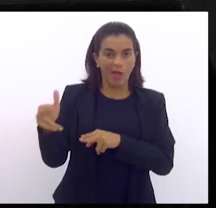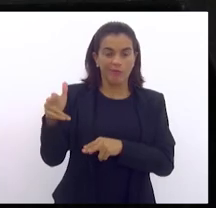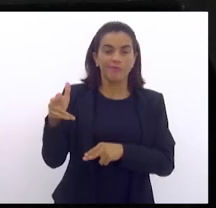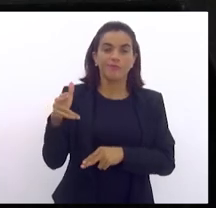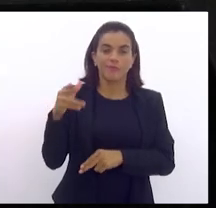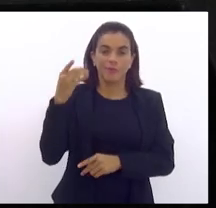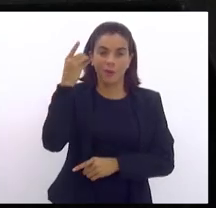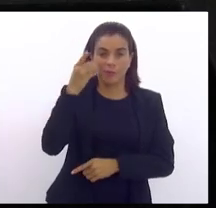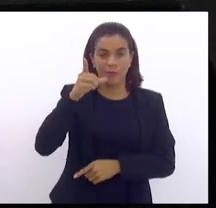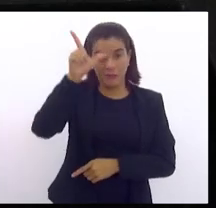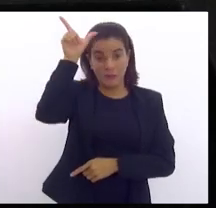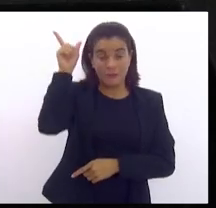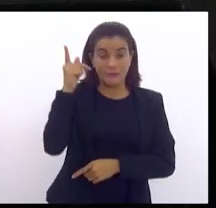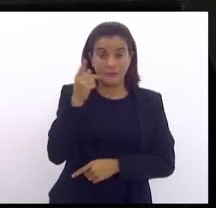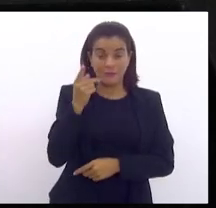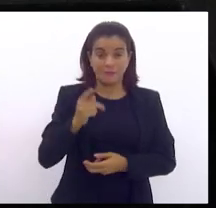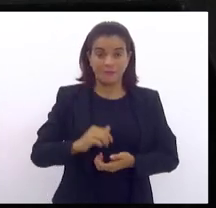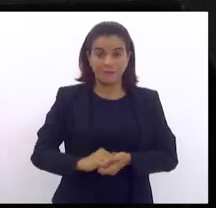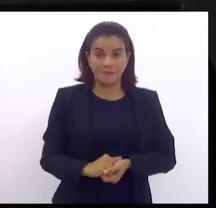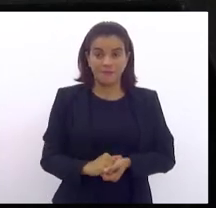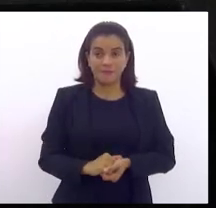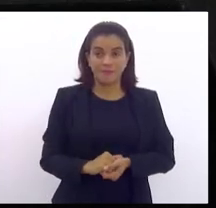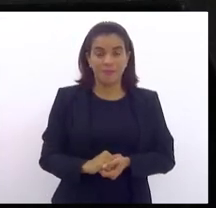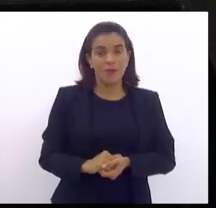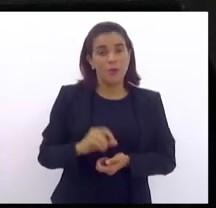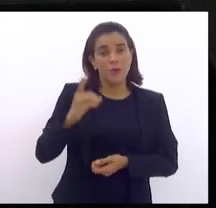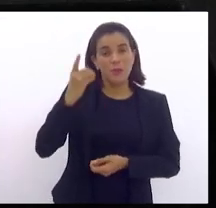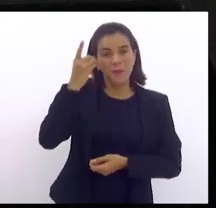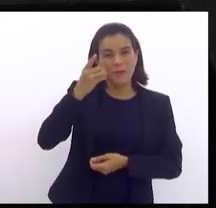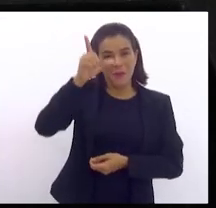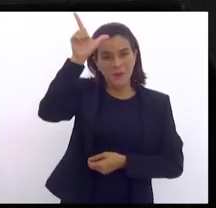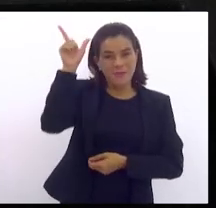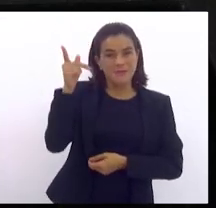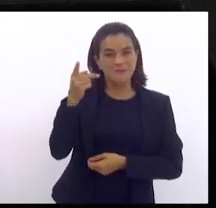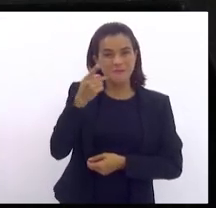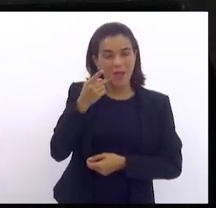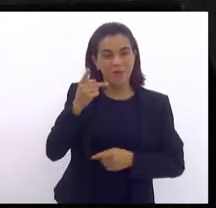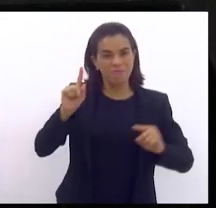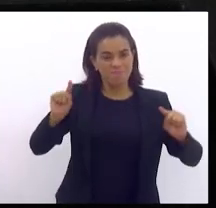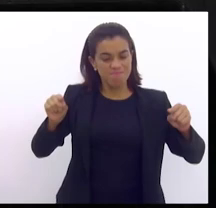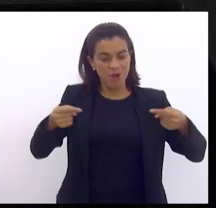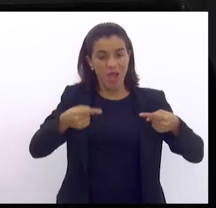momentos, ele como na oposição e eu como líder do governo,